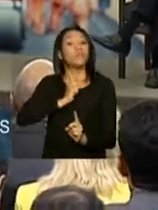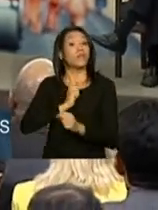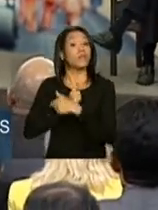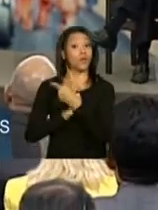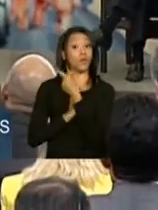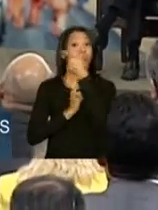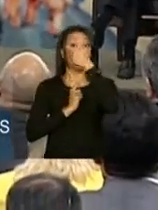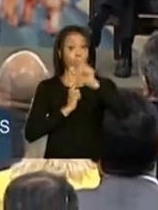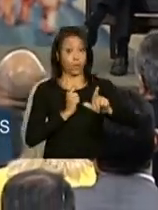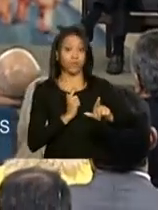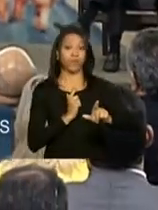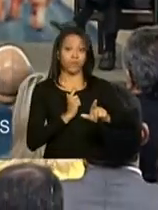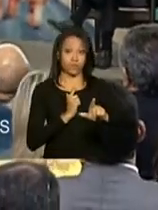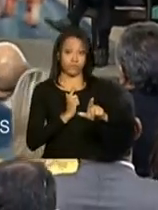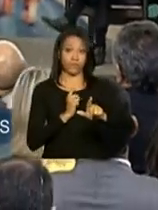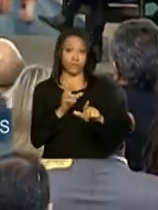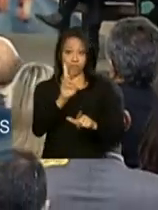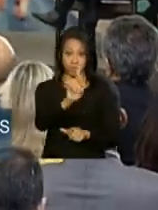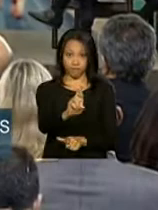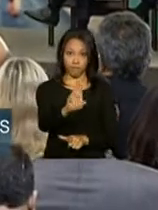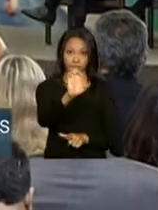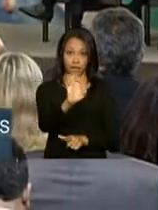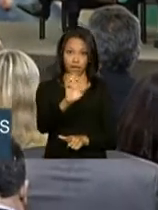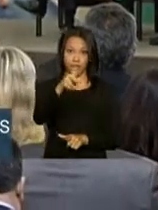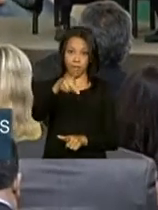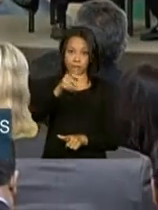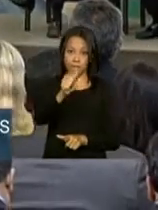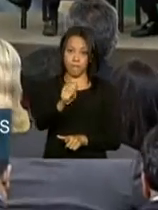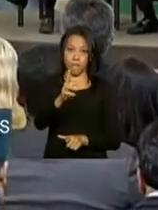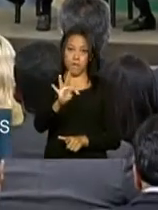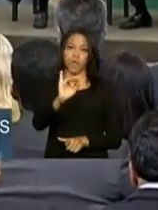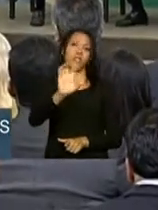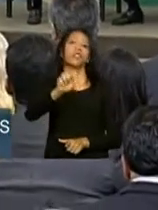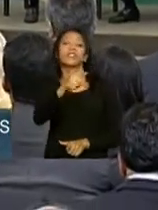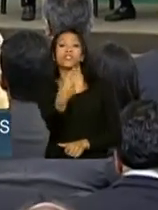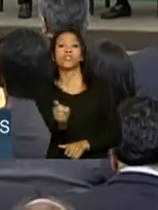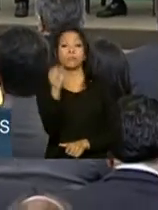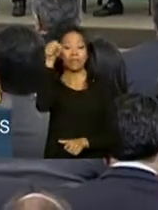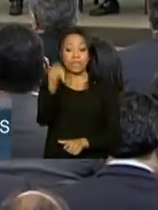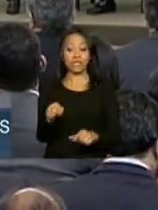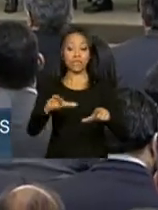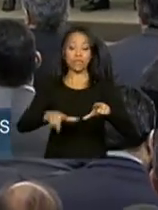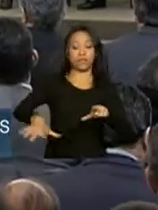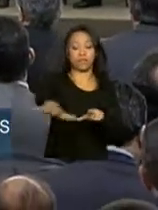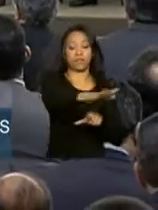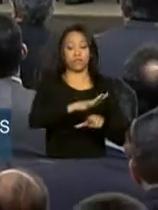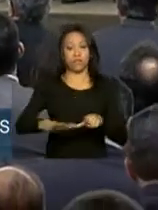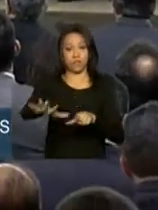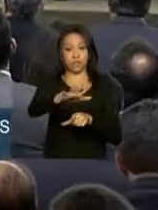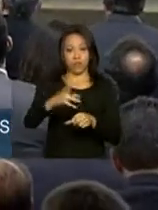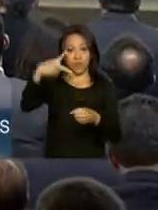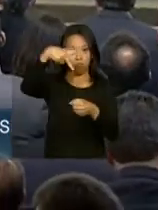outra repartição. A repartição deste modelo do campo de Libra é o seguinte: